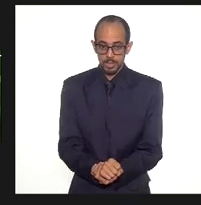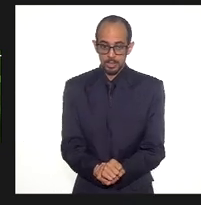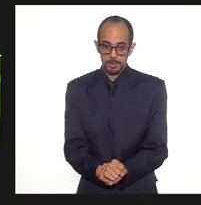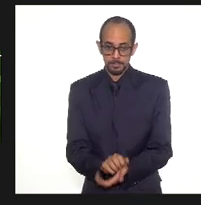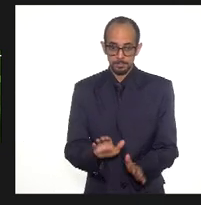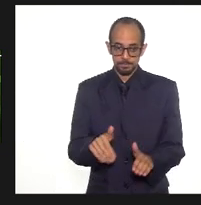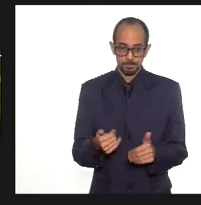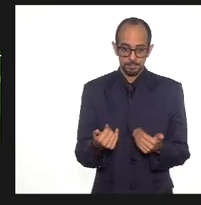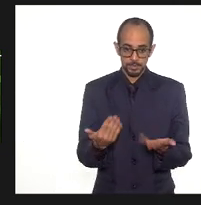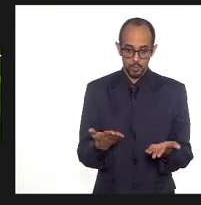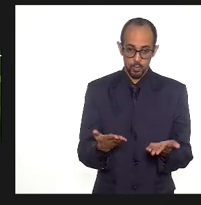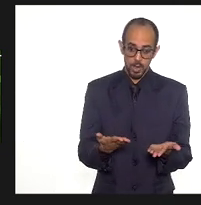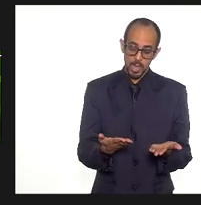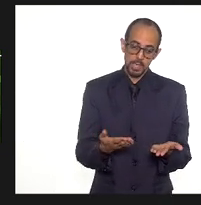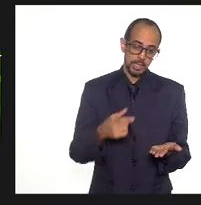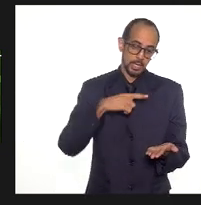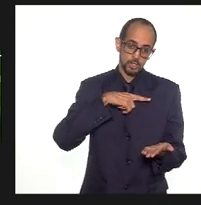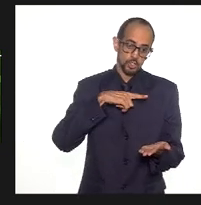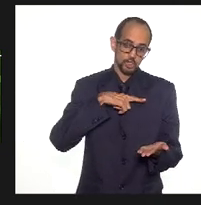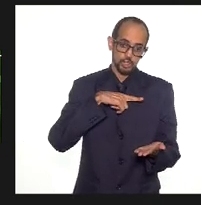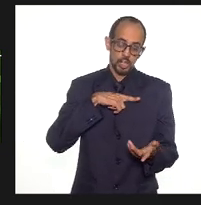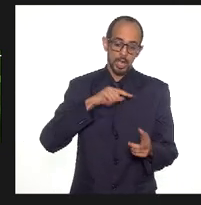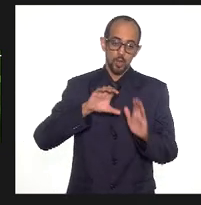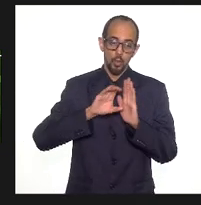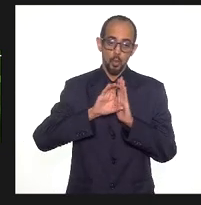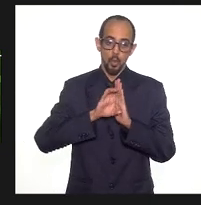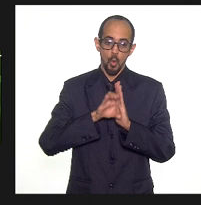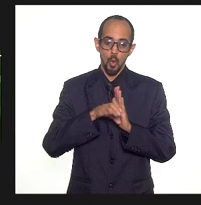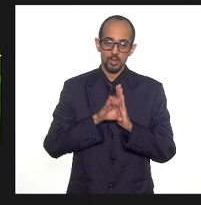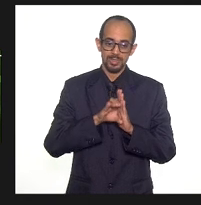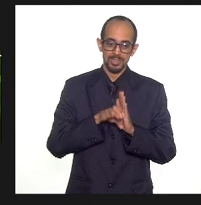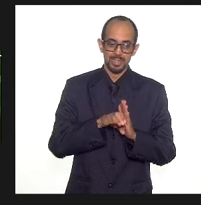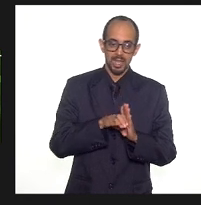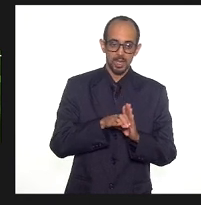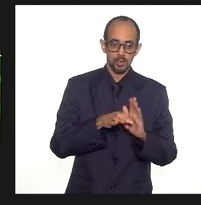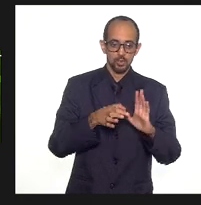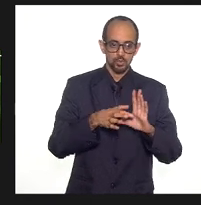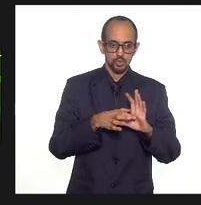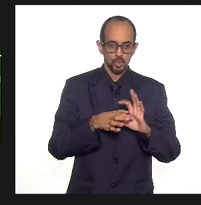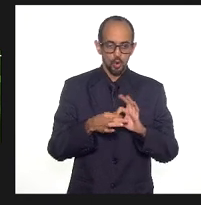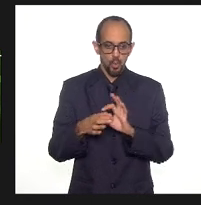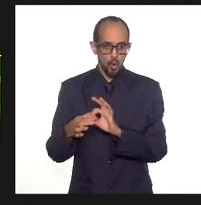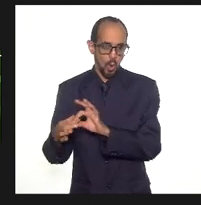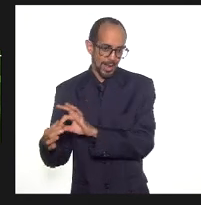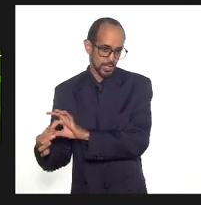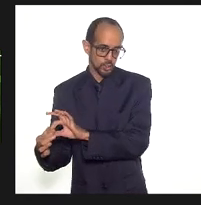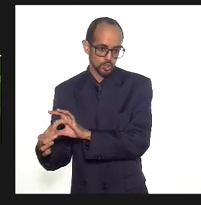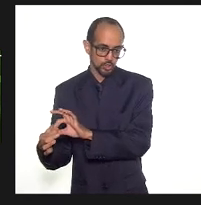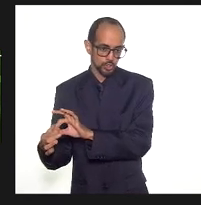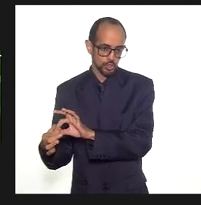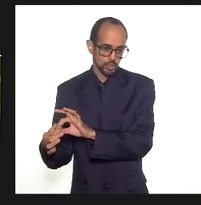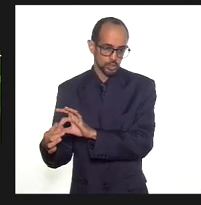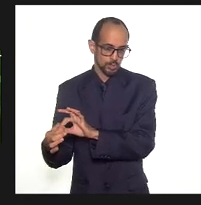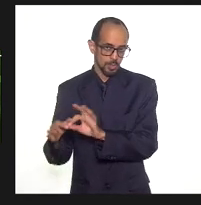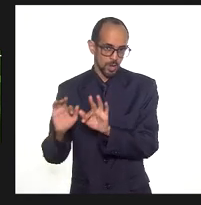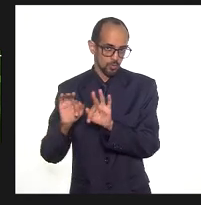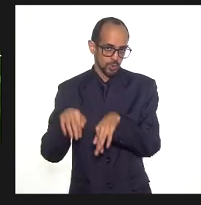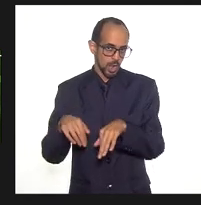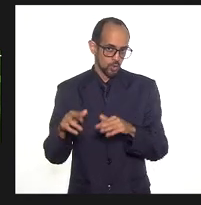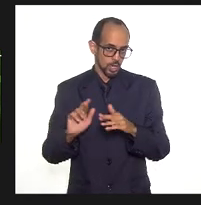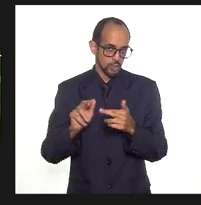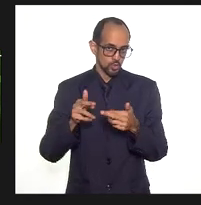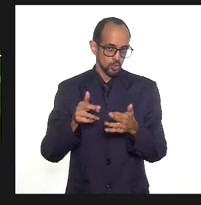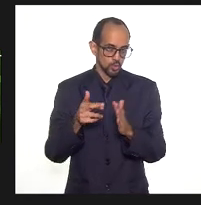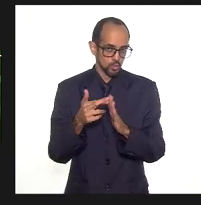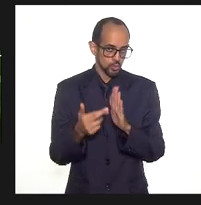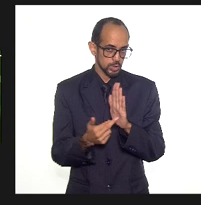E aqui a gente tem o conceito de corrente para os fins da resolução e temos o